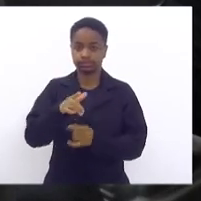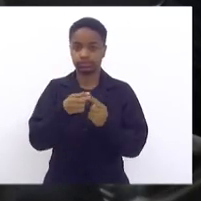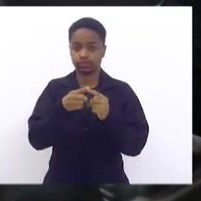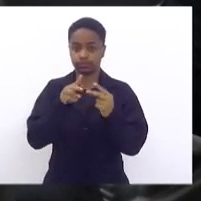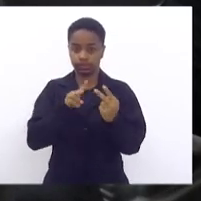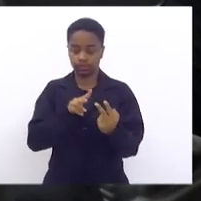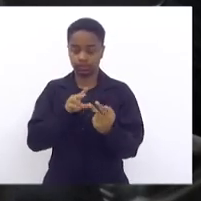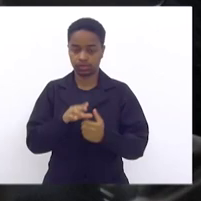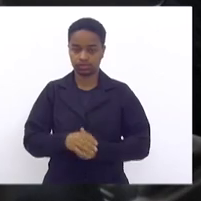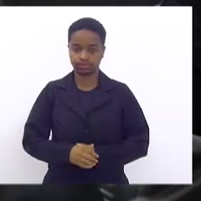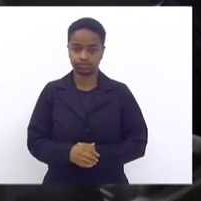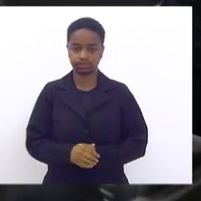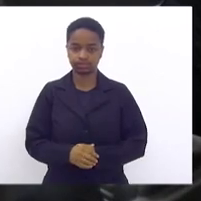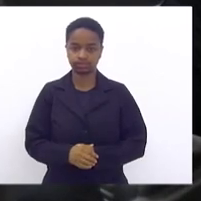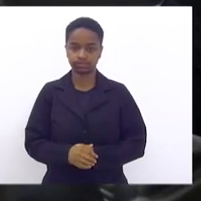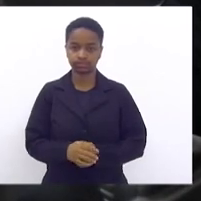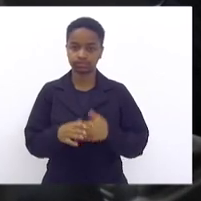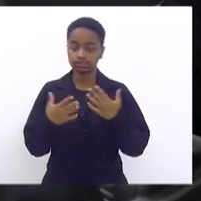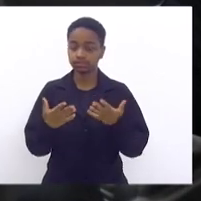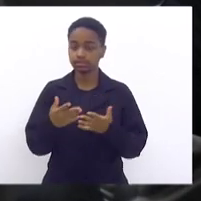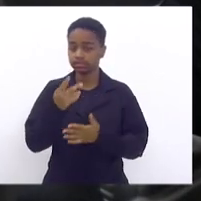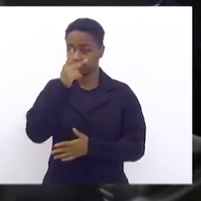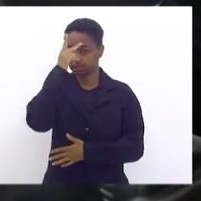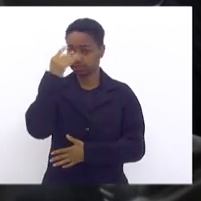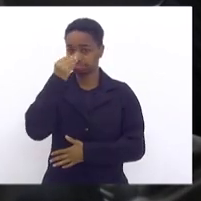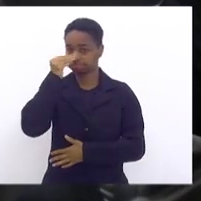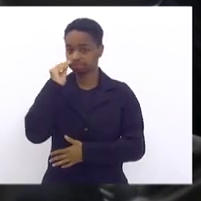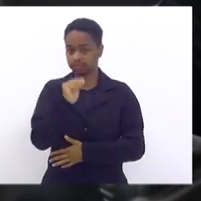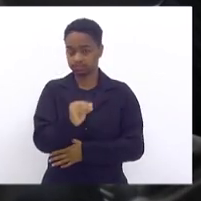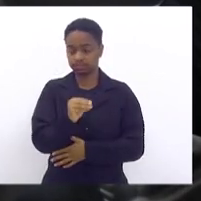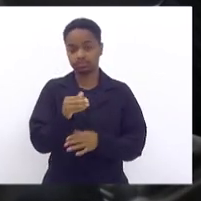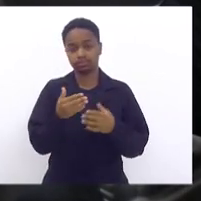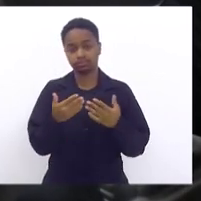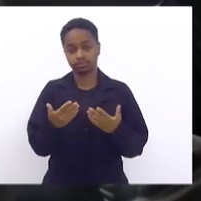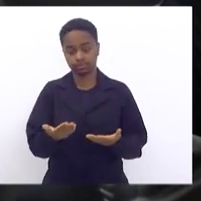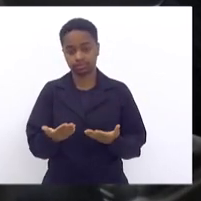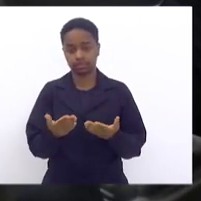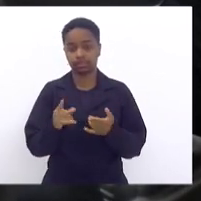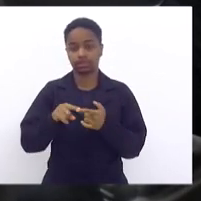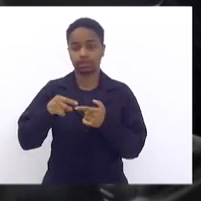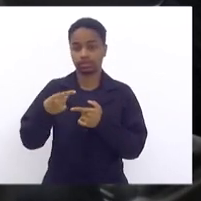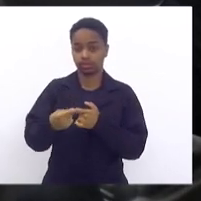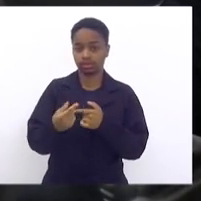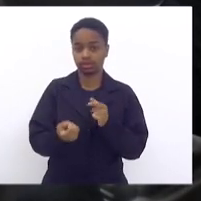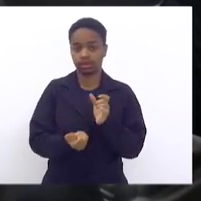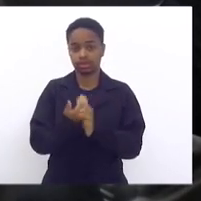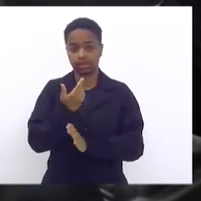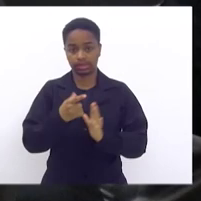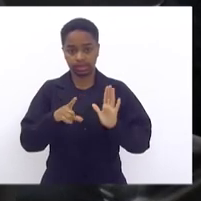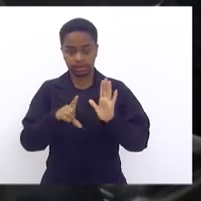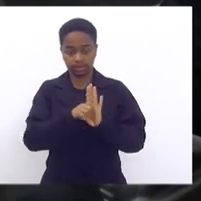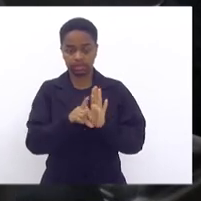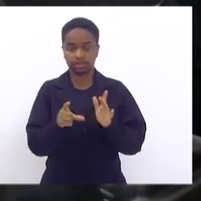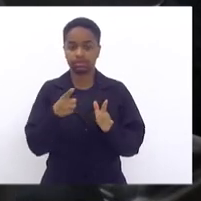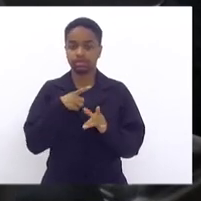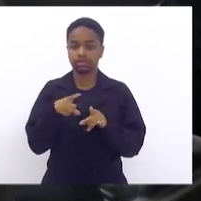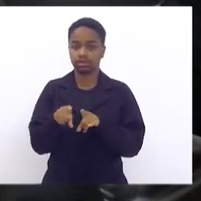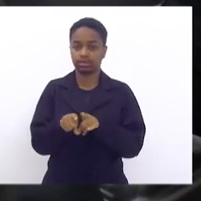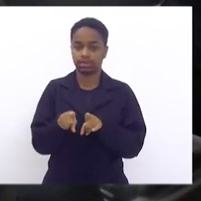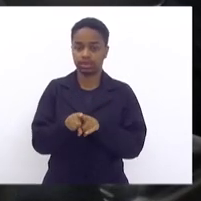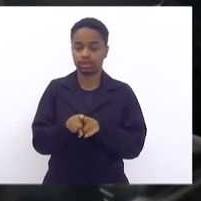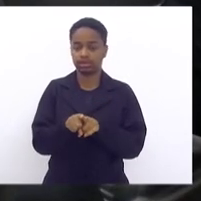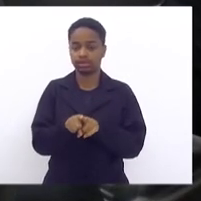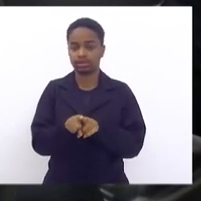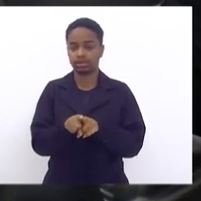Né? Então, as pessoas não davam a importância. Então, quando veio aí a lei, e aí a gente tem, né, a